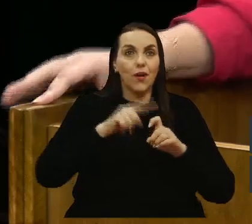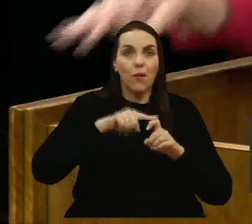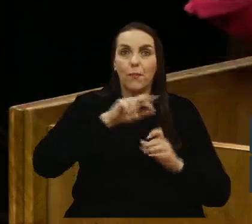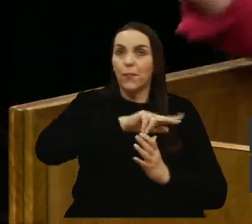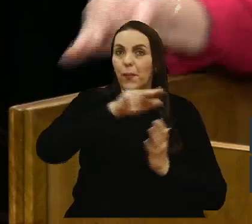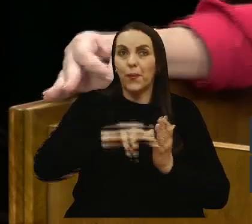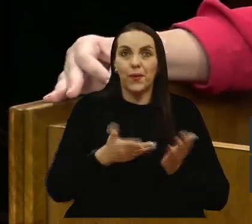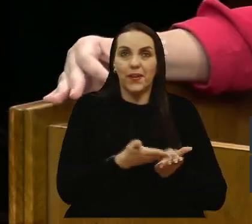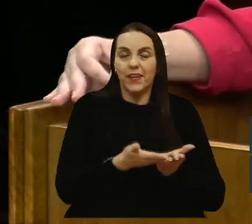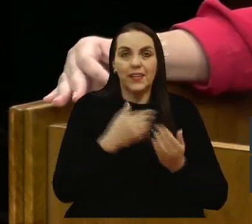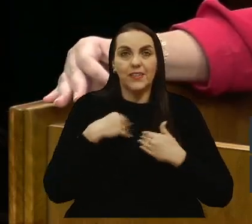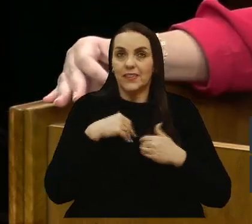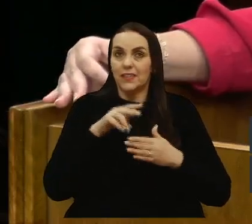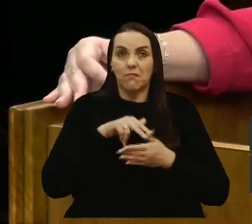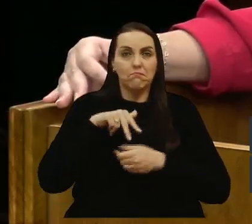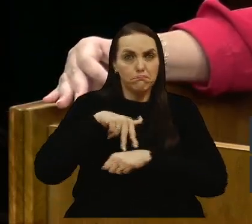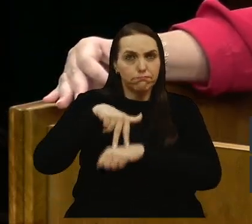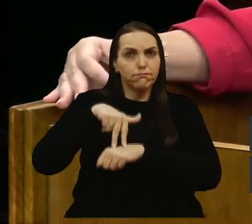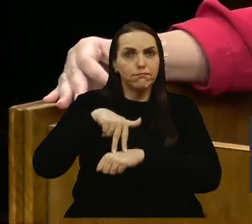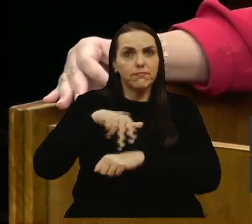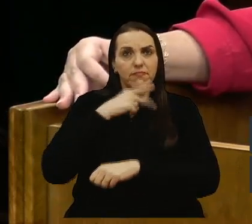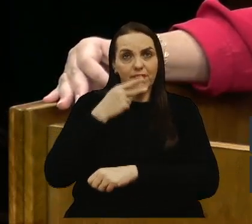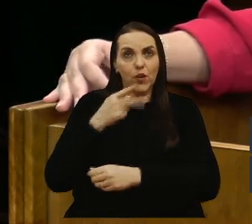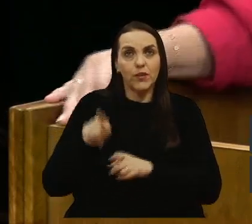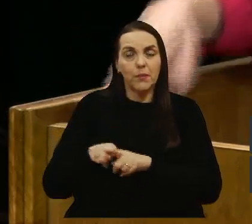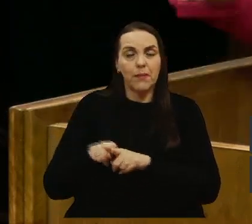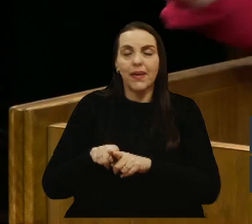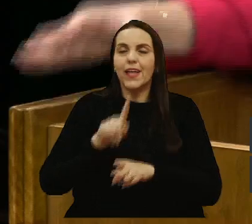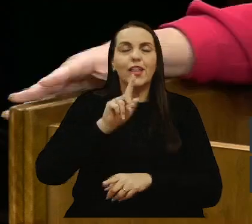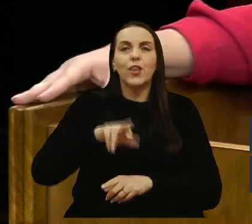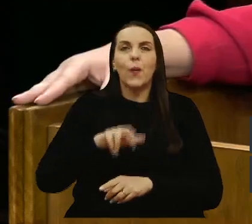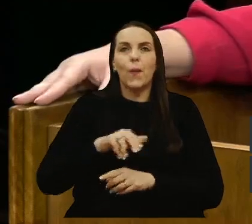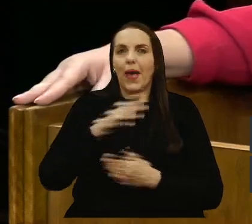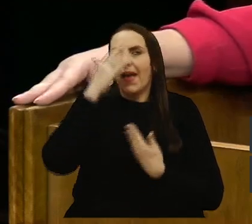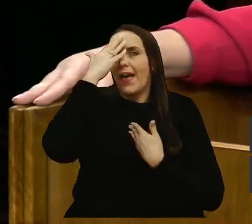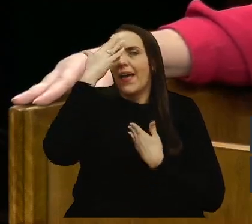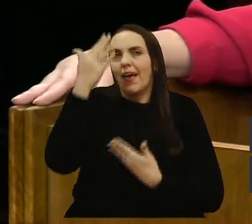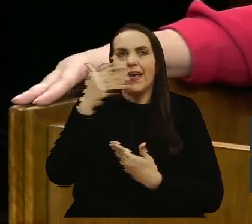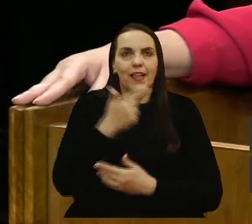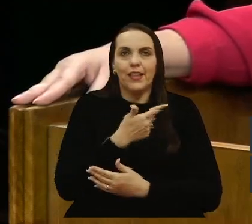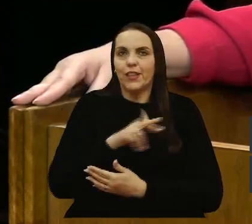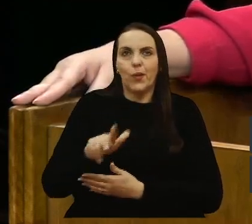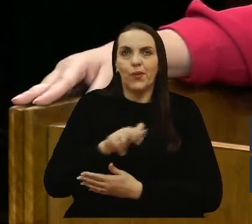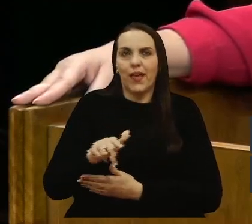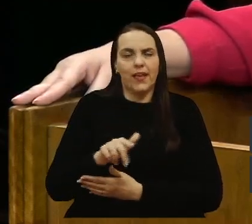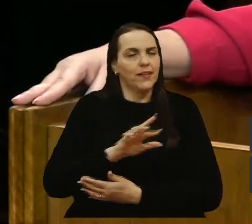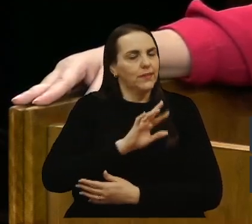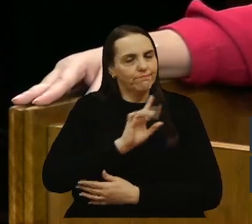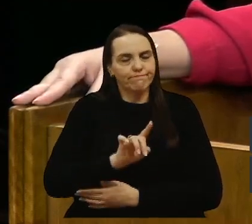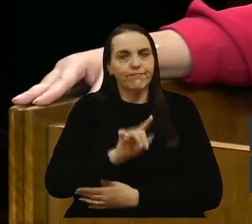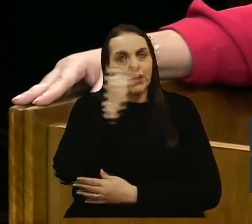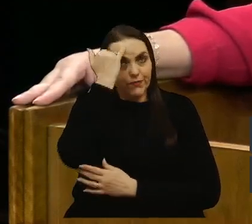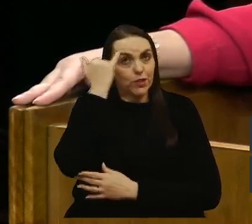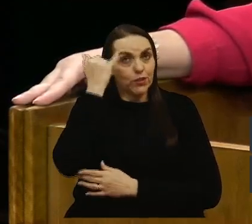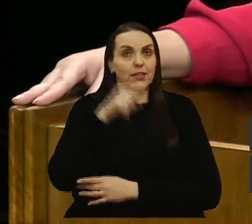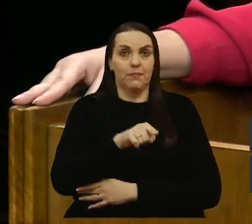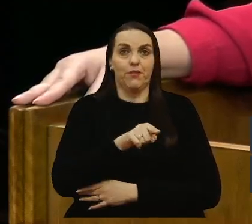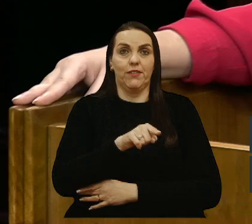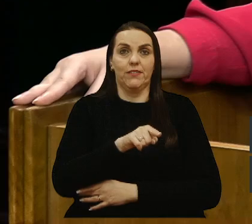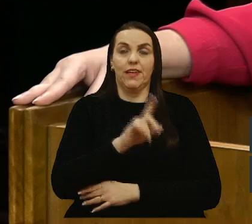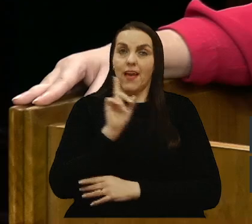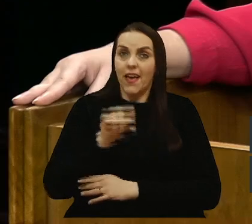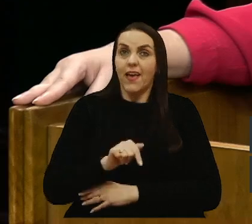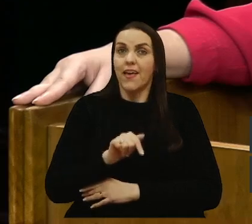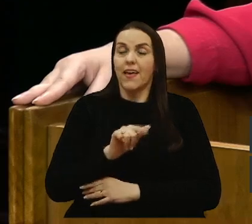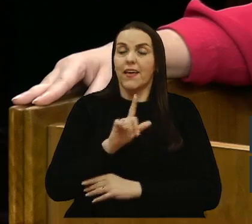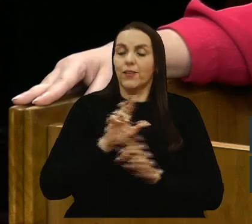policlínica, e se posicionaram. Então, não é uma situação de ingratidão com o governo, vereador D'Ambrossi. É uma situação que eles